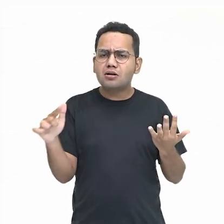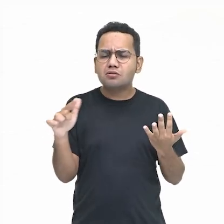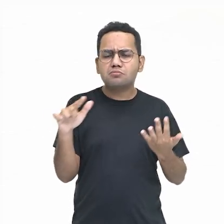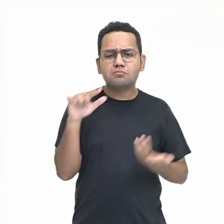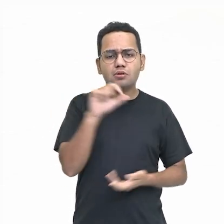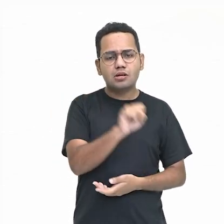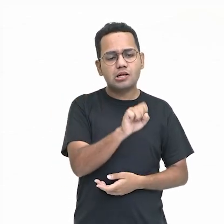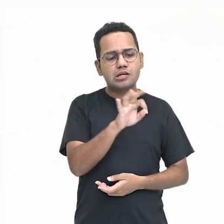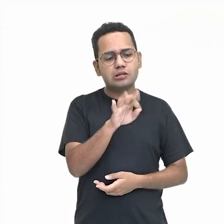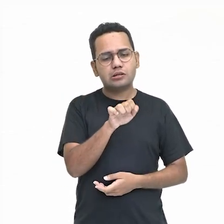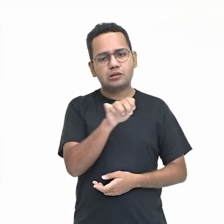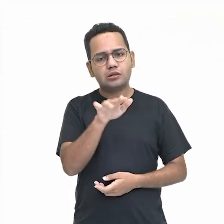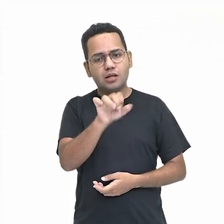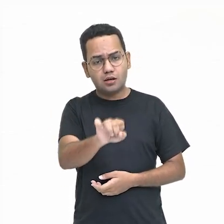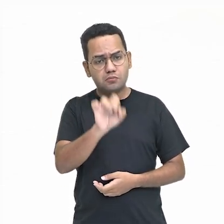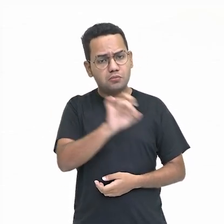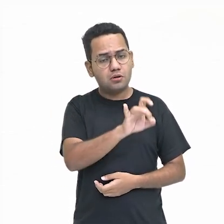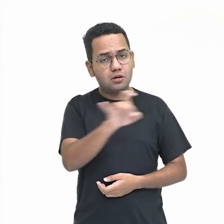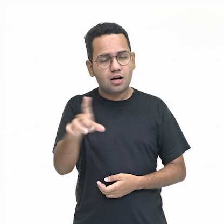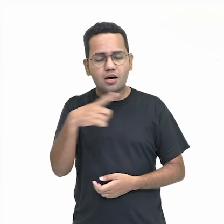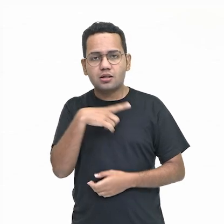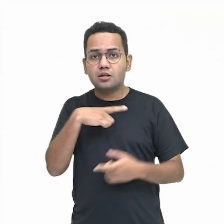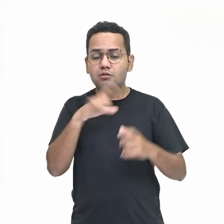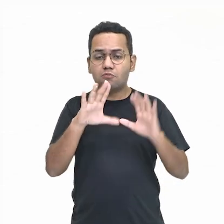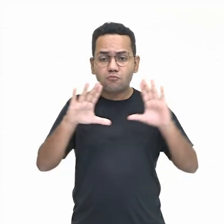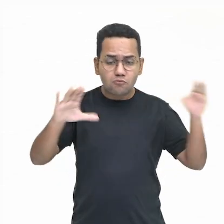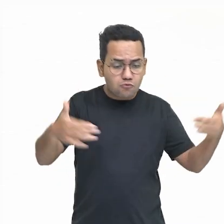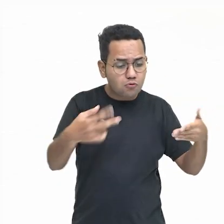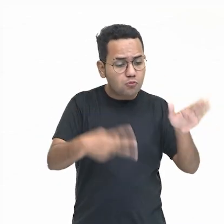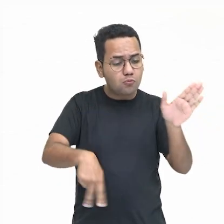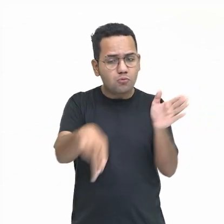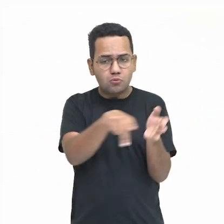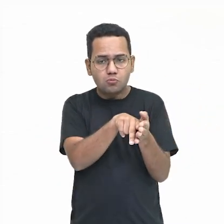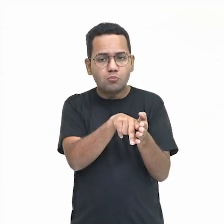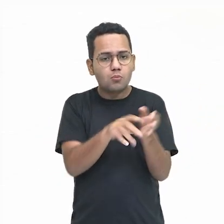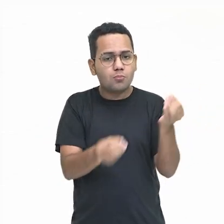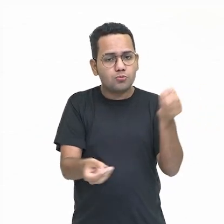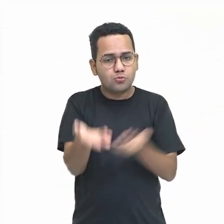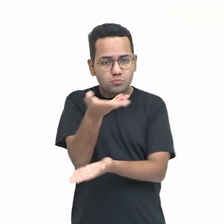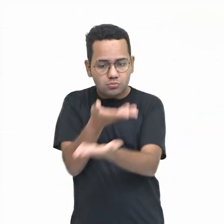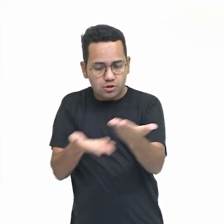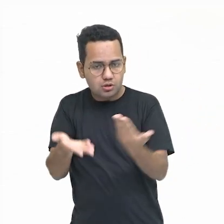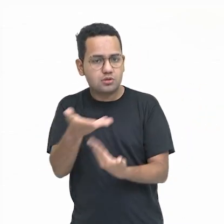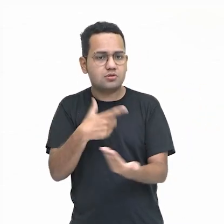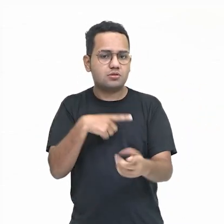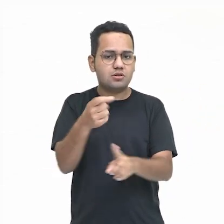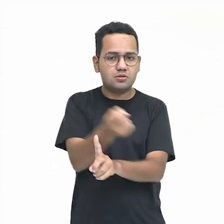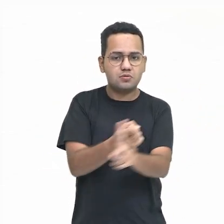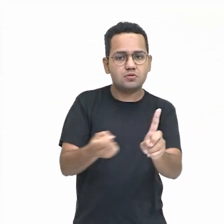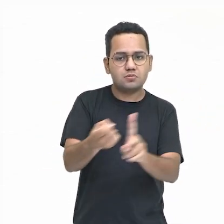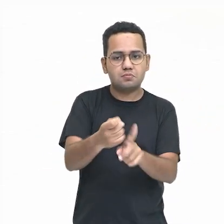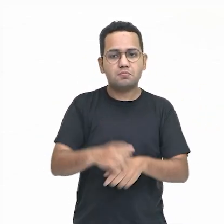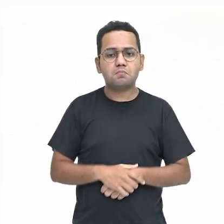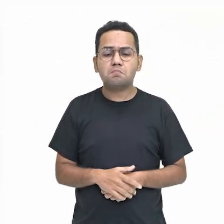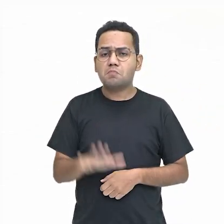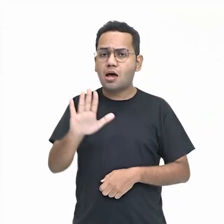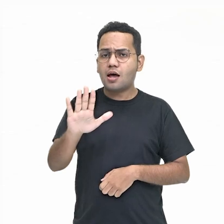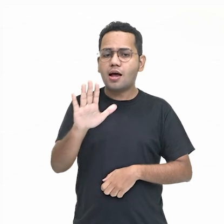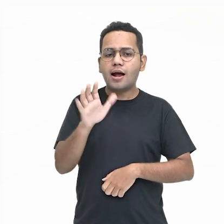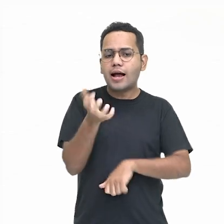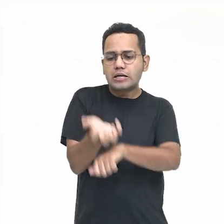uma maneira específica de agir e de se relacionar na vida social, ao que a sociologia chama